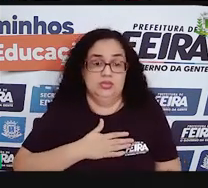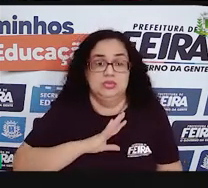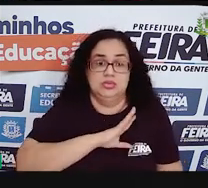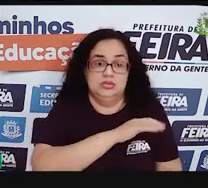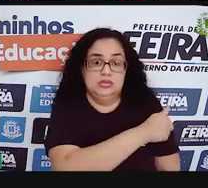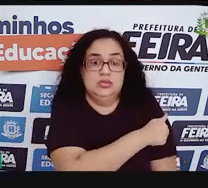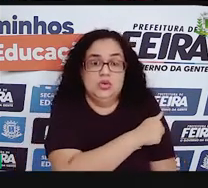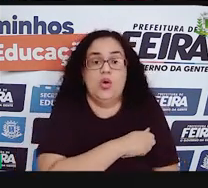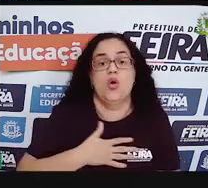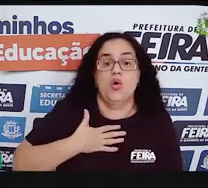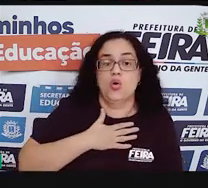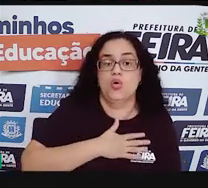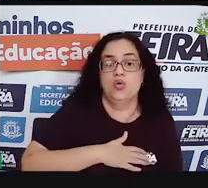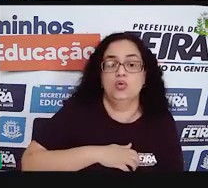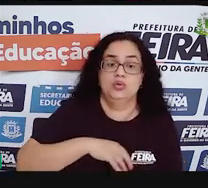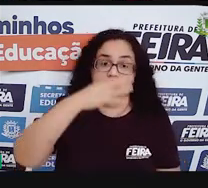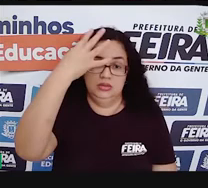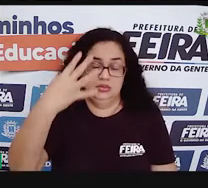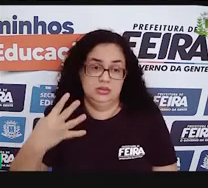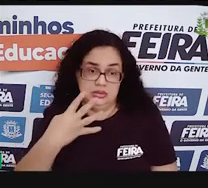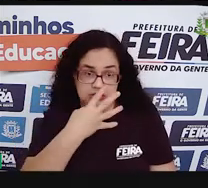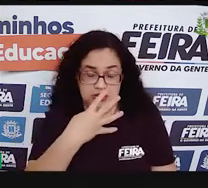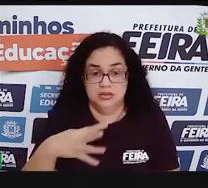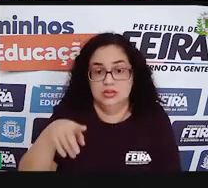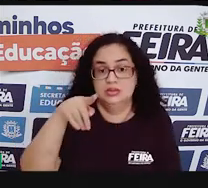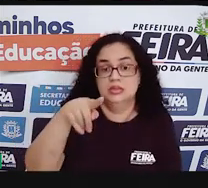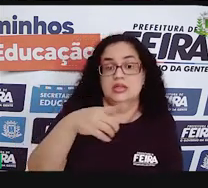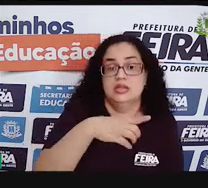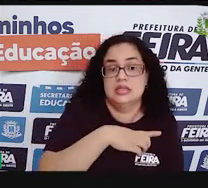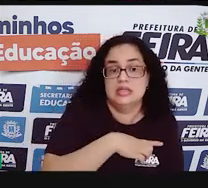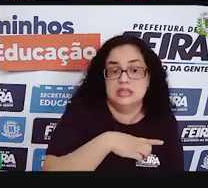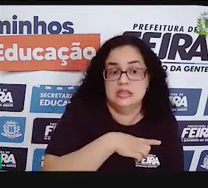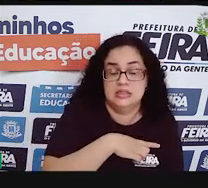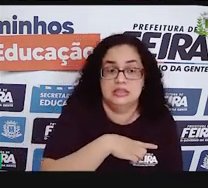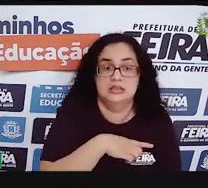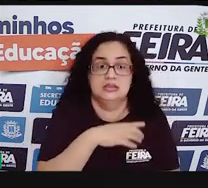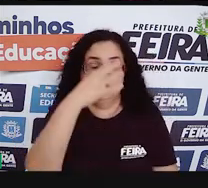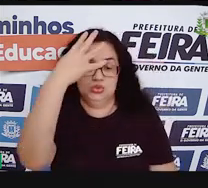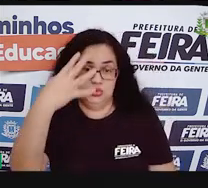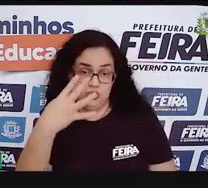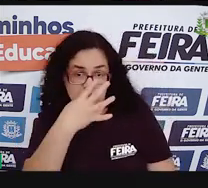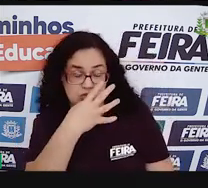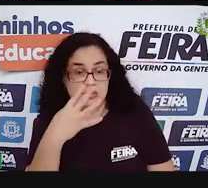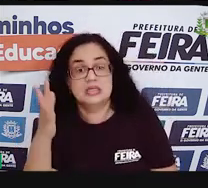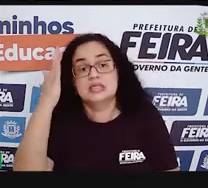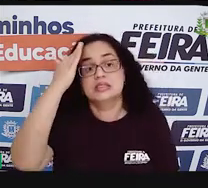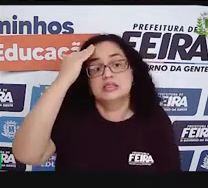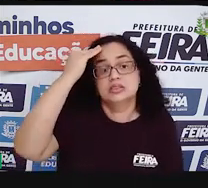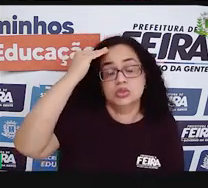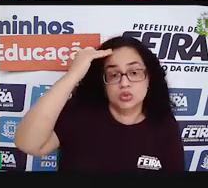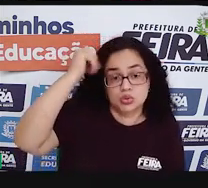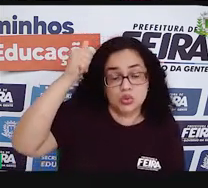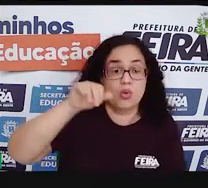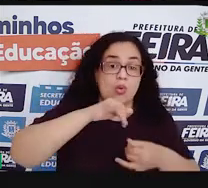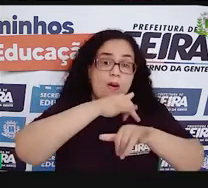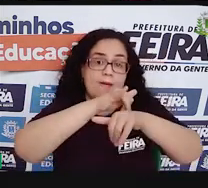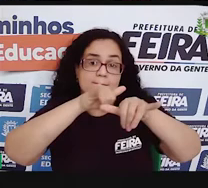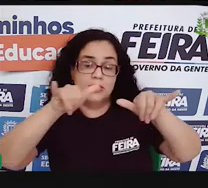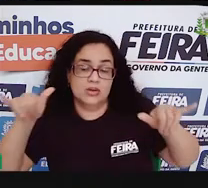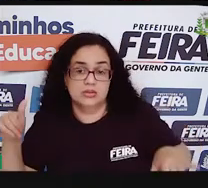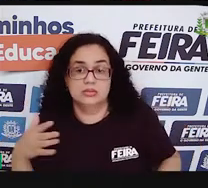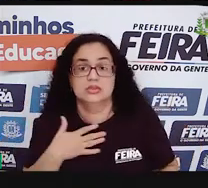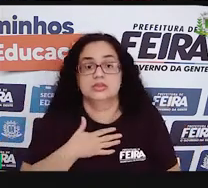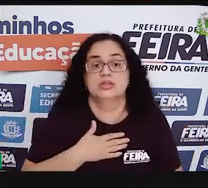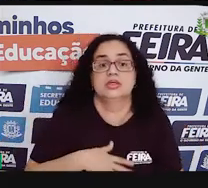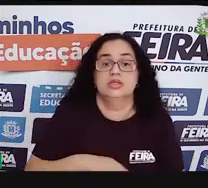Quinto Ano. Através dos dados aí, né, demonstrados nesta tabela, a gente consegue saber quais os programas preferidos